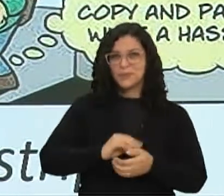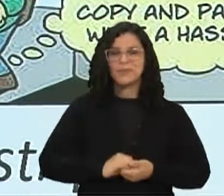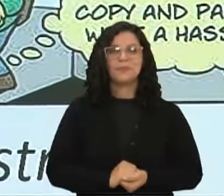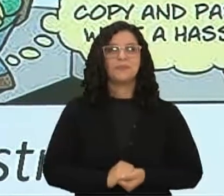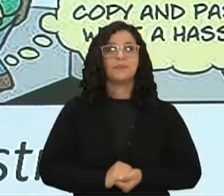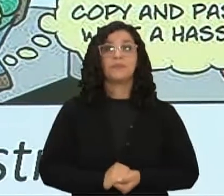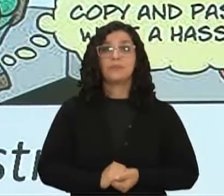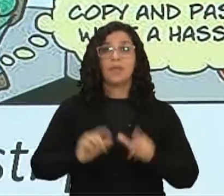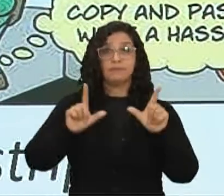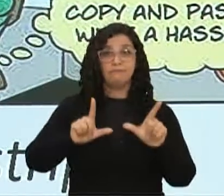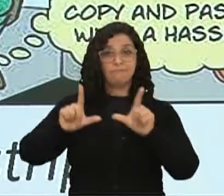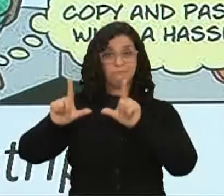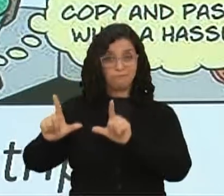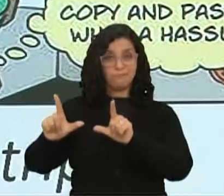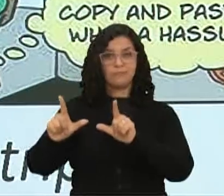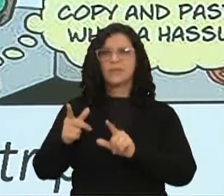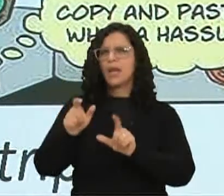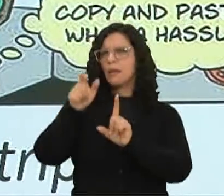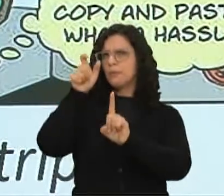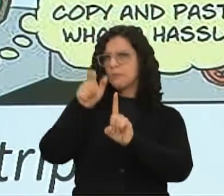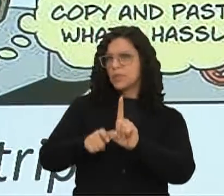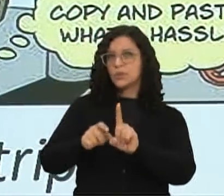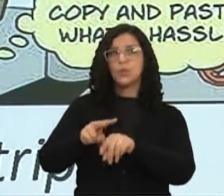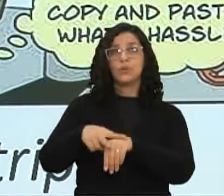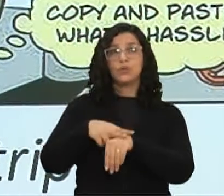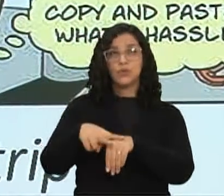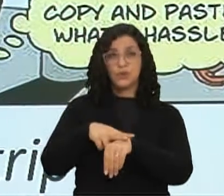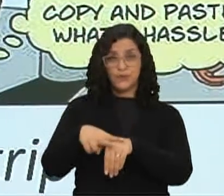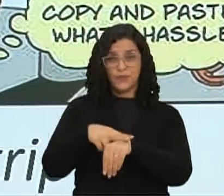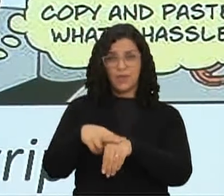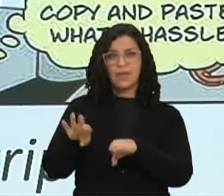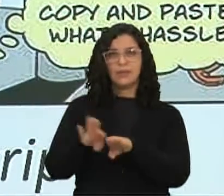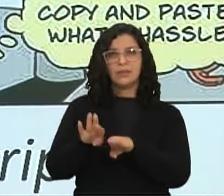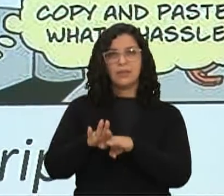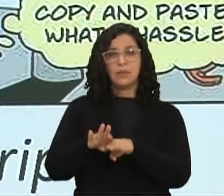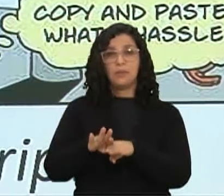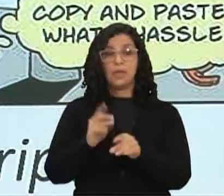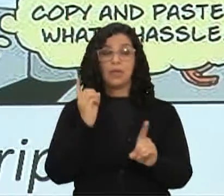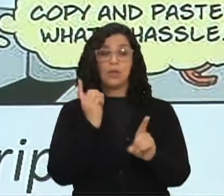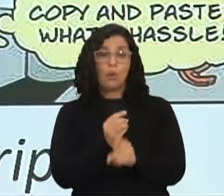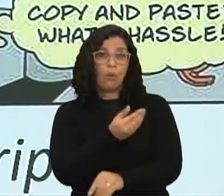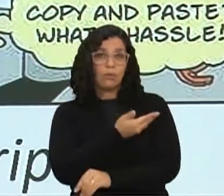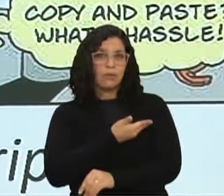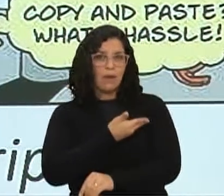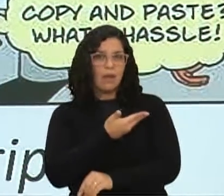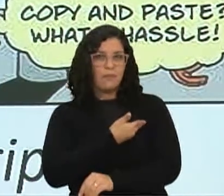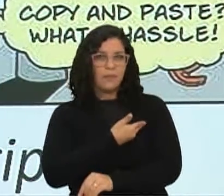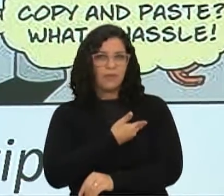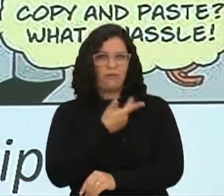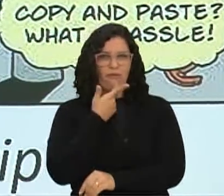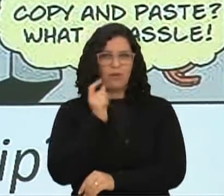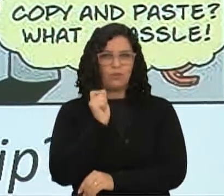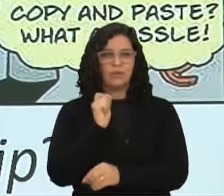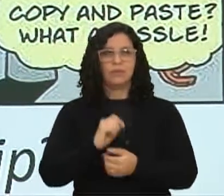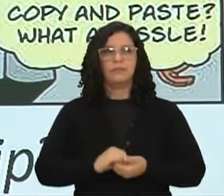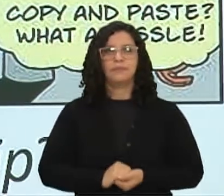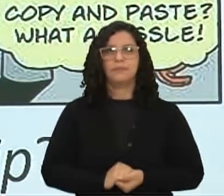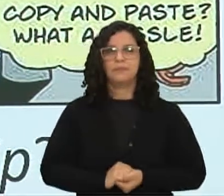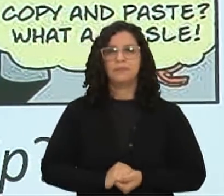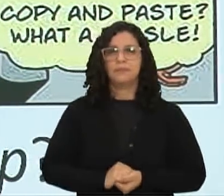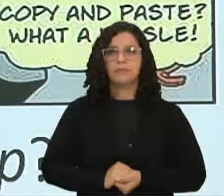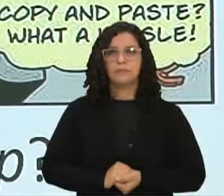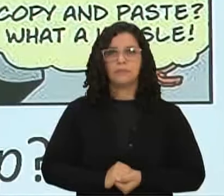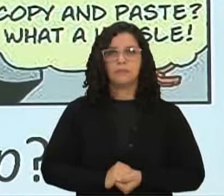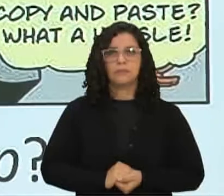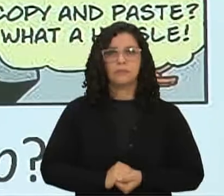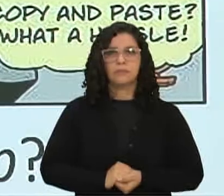quadrinho, o personagem de verde encontra outro aluno, outro amigo de classe, e daí ele diz, I found that